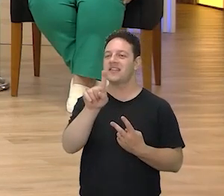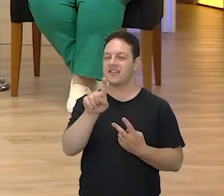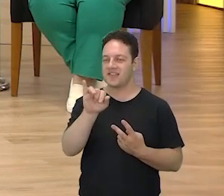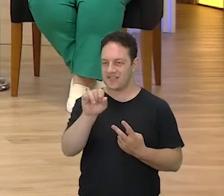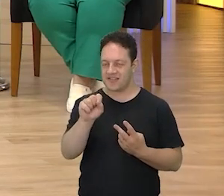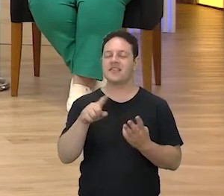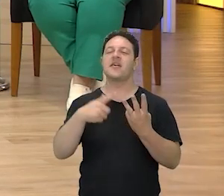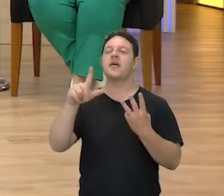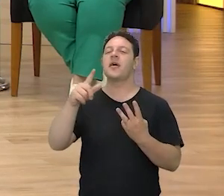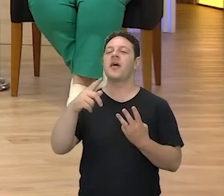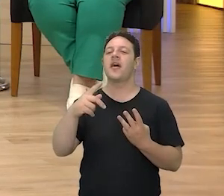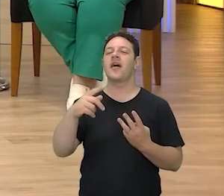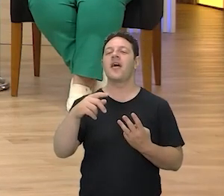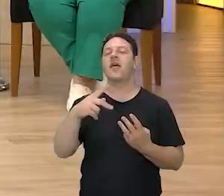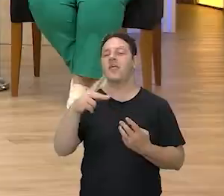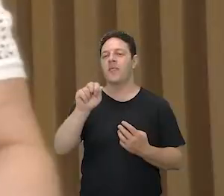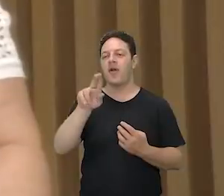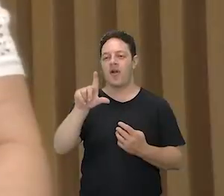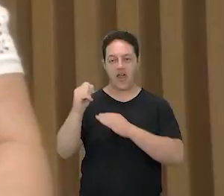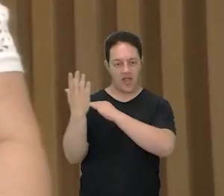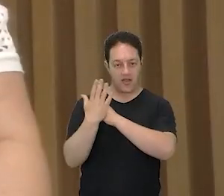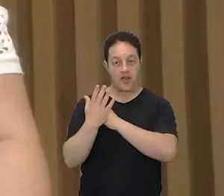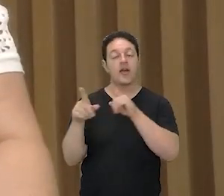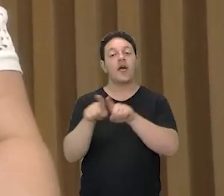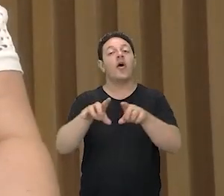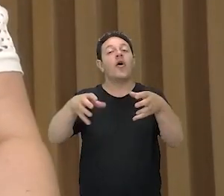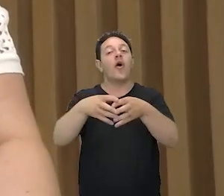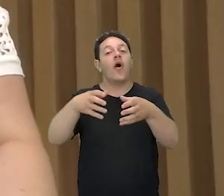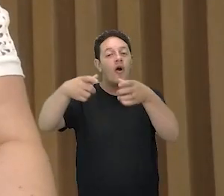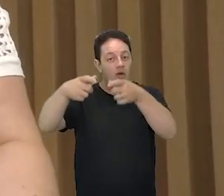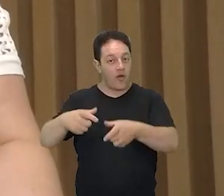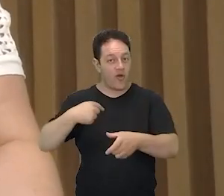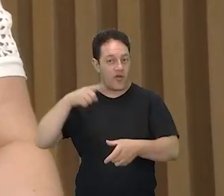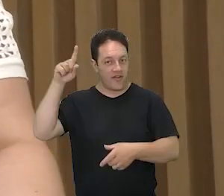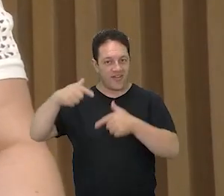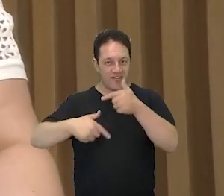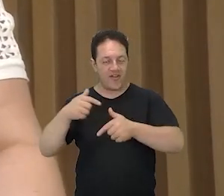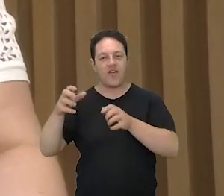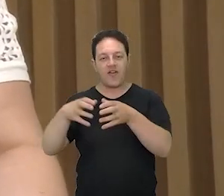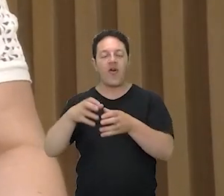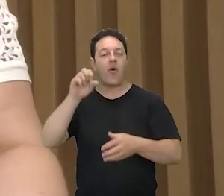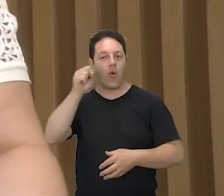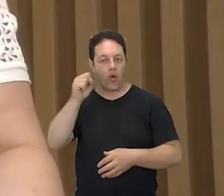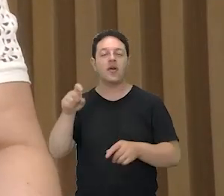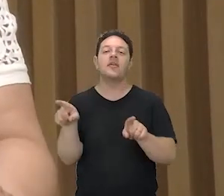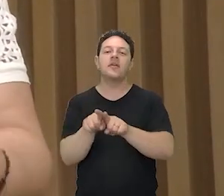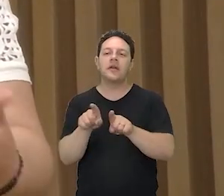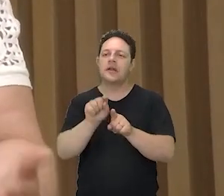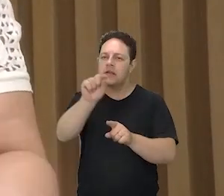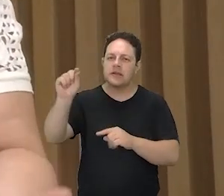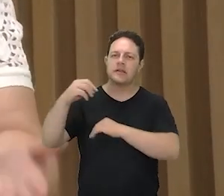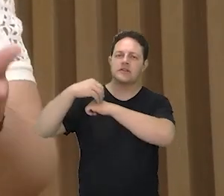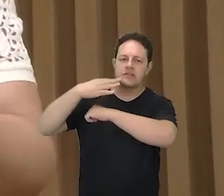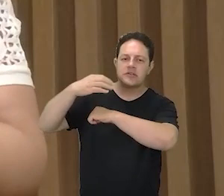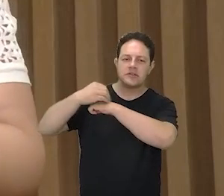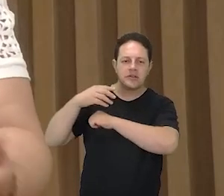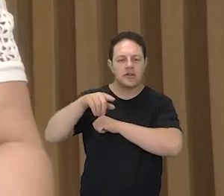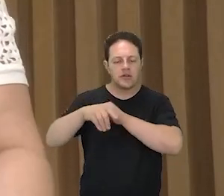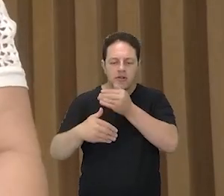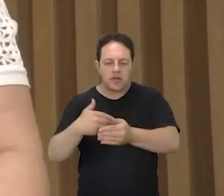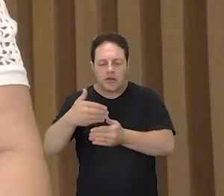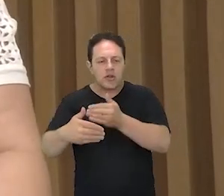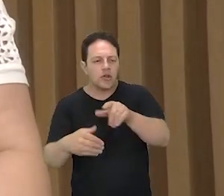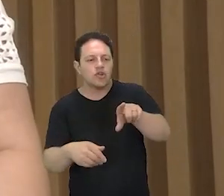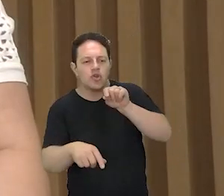muito. Eu quero agradecer todo o Polo 8, os dirigentes que nos apoiaram, né, em todo esse processo de escolha dentro de